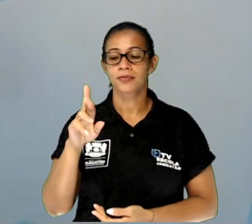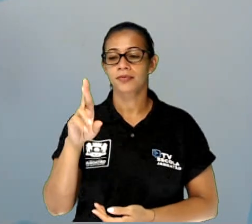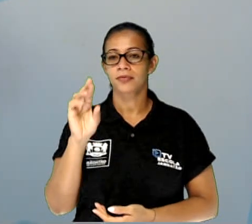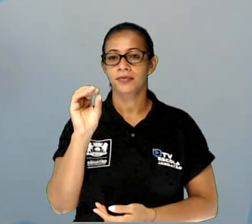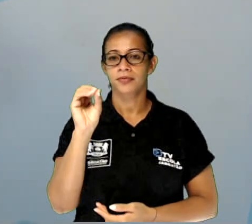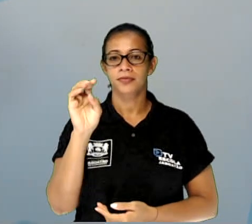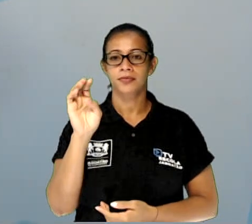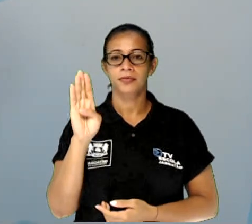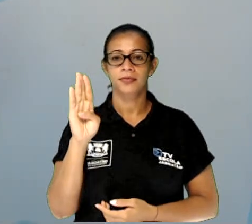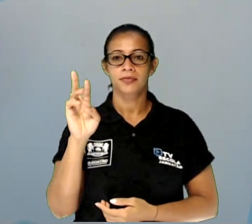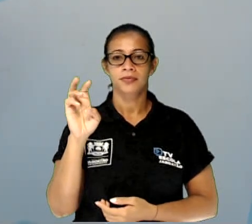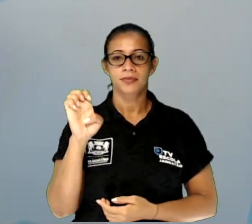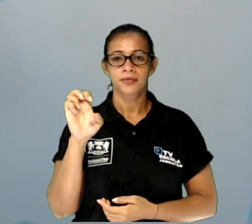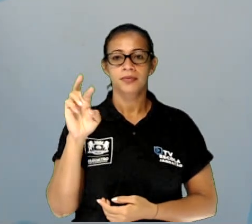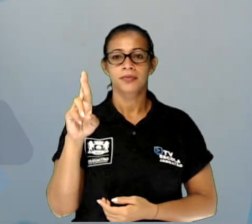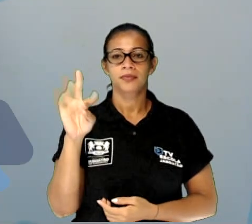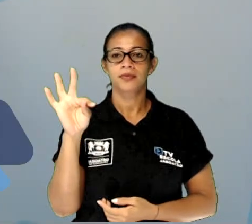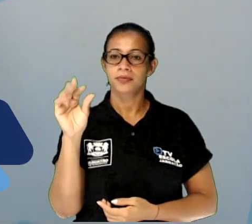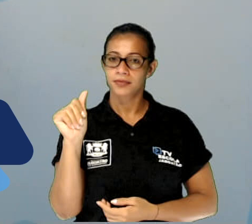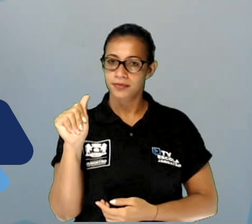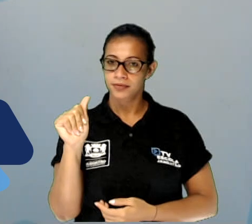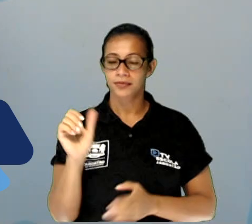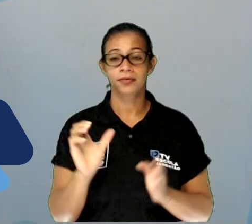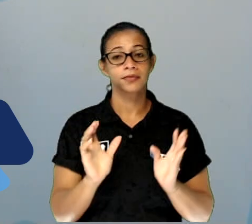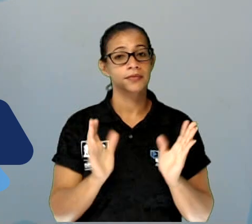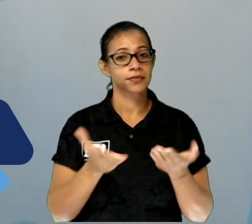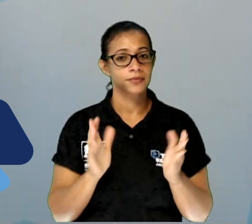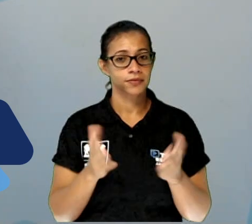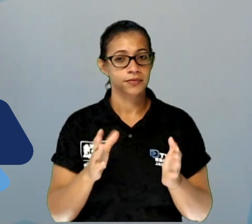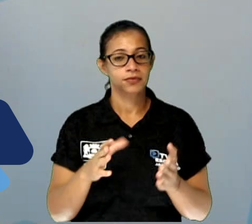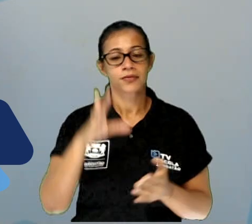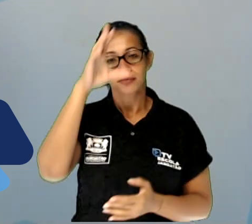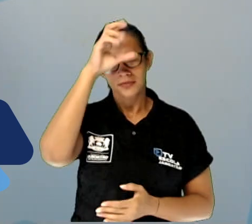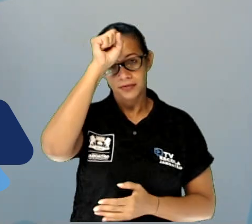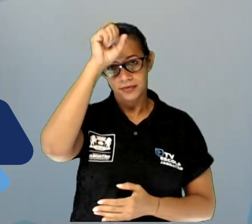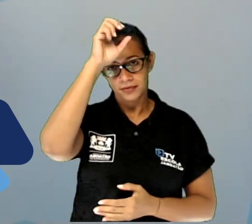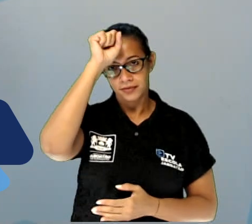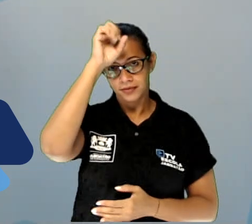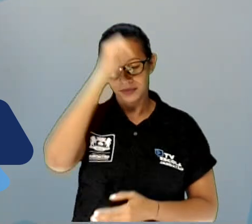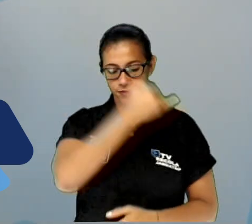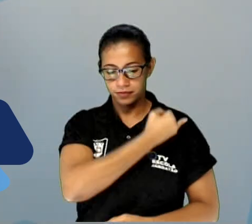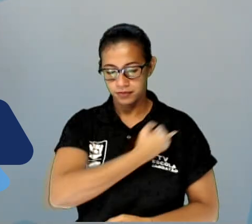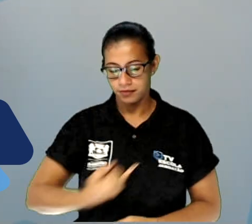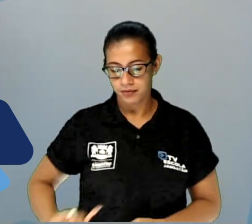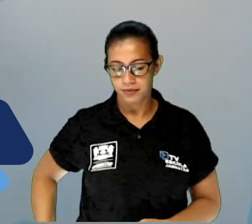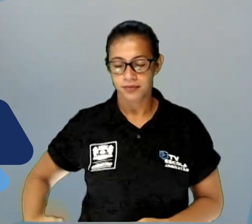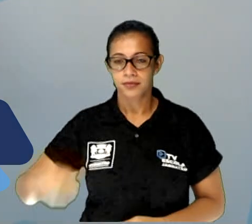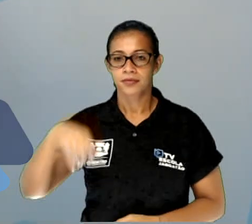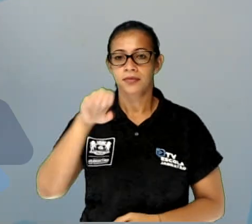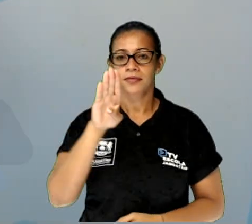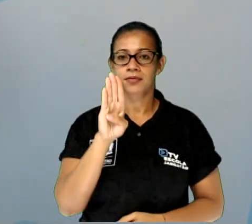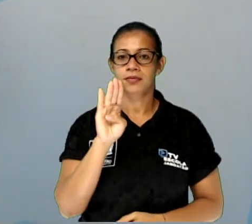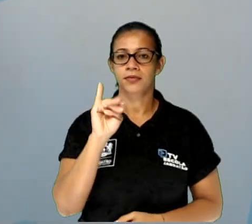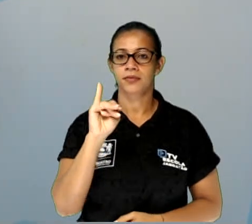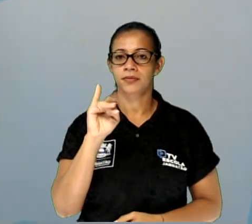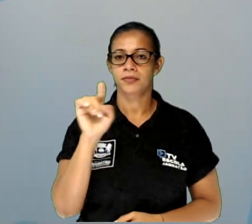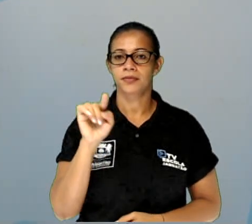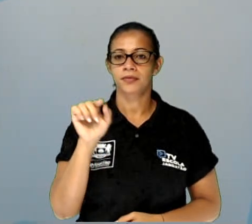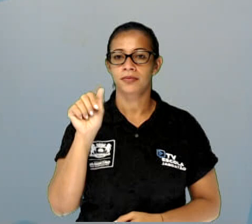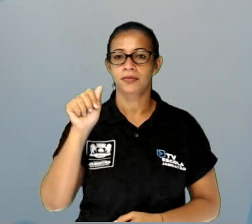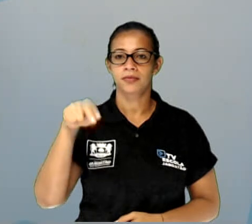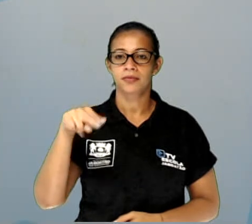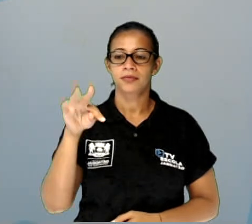e na aula de hoje a gente vai conversar um pouco sobre o Império Bizantino. Vocês já ouviram falar um pouco aí sobre o